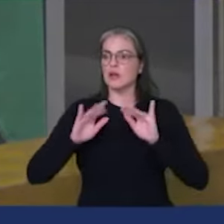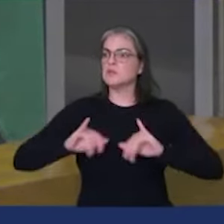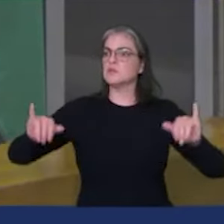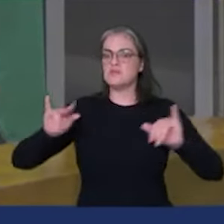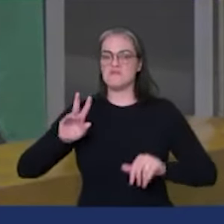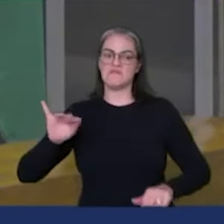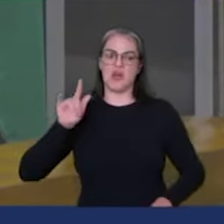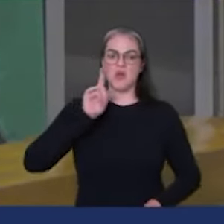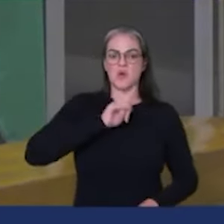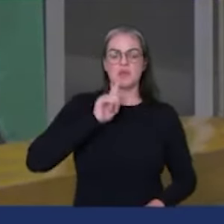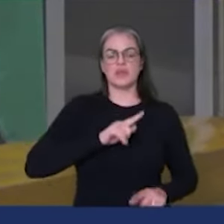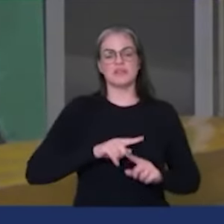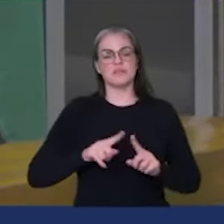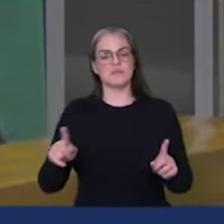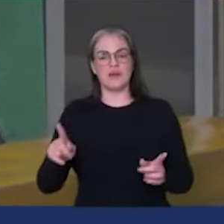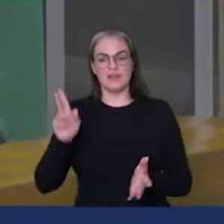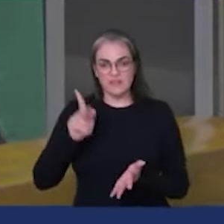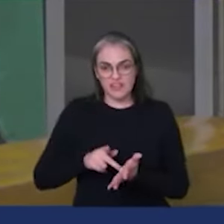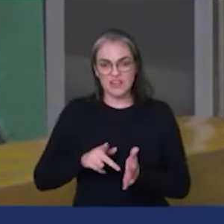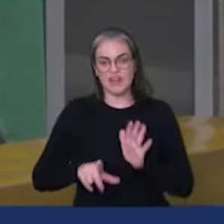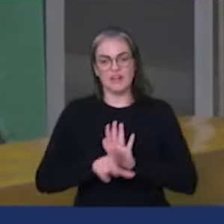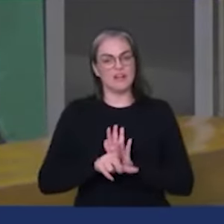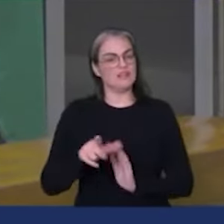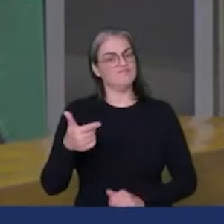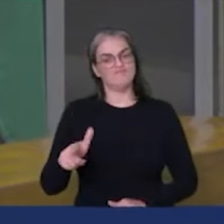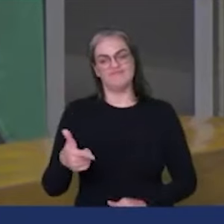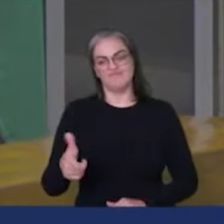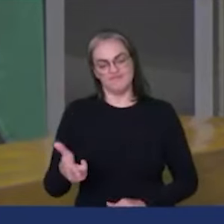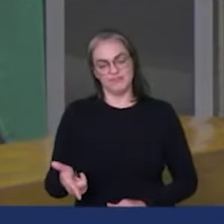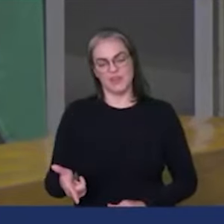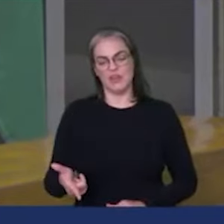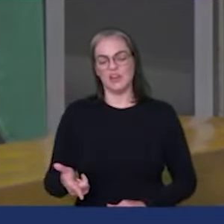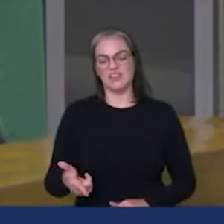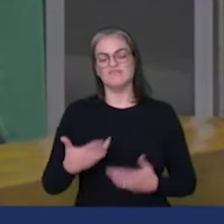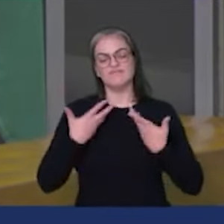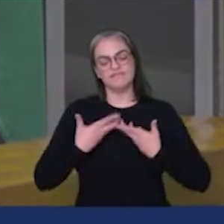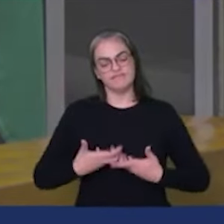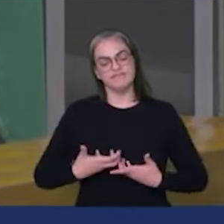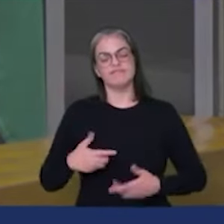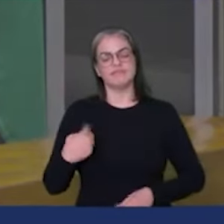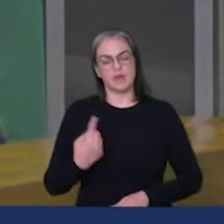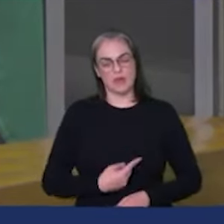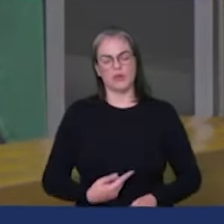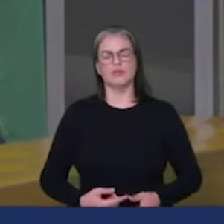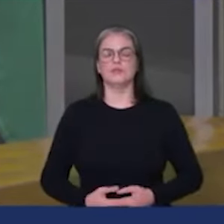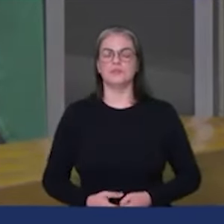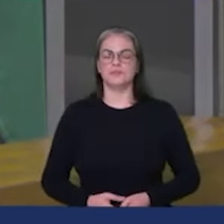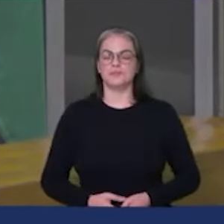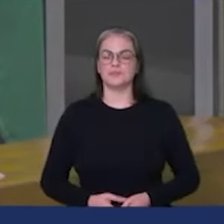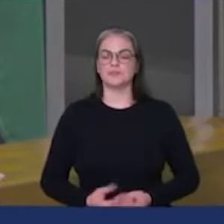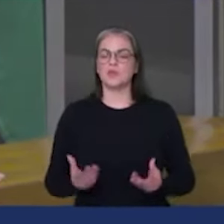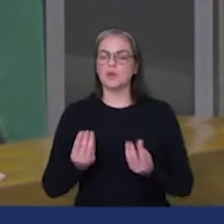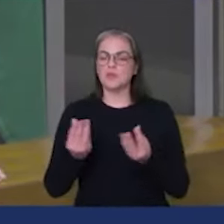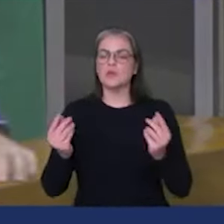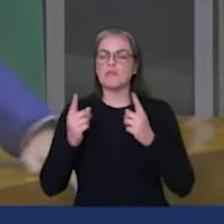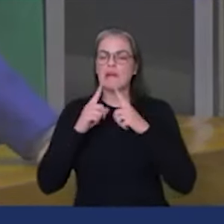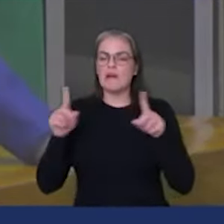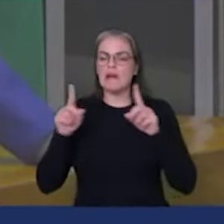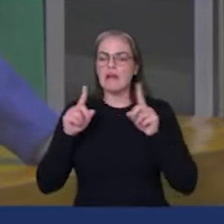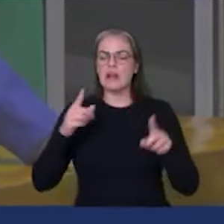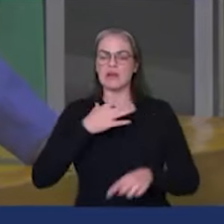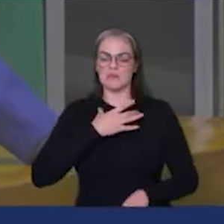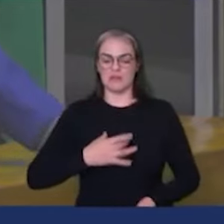beneficiado, mas que pela letra da lei, não é, gerando frustração e confusão na nossa comunidade. Muitos criticam o uso do cordão pelas